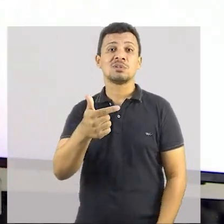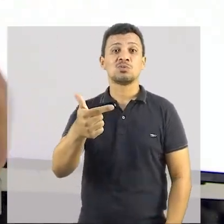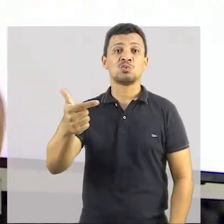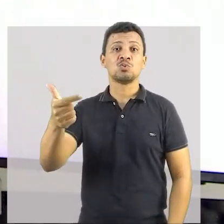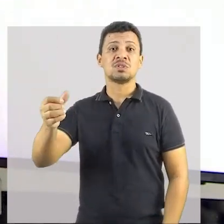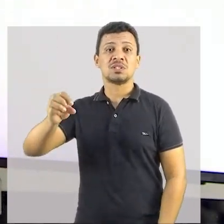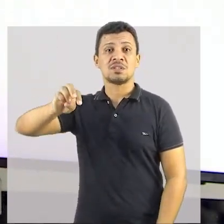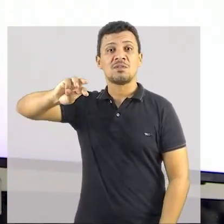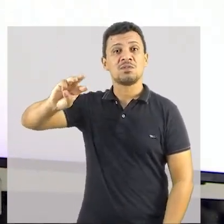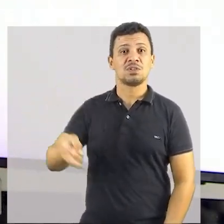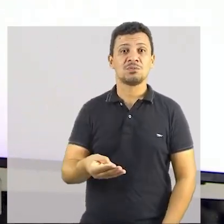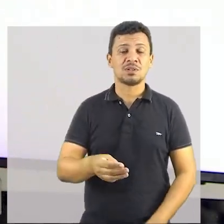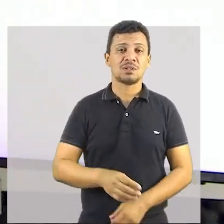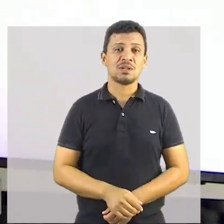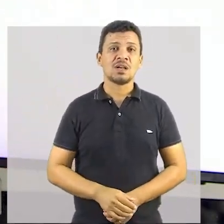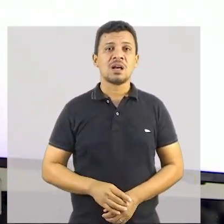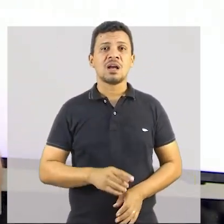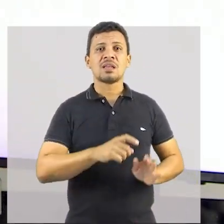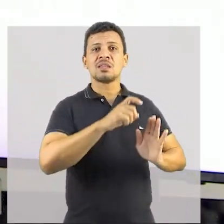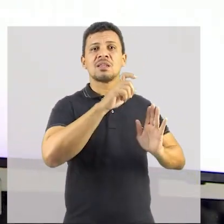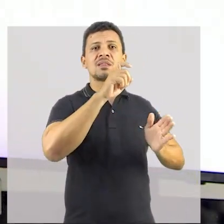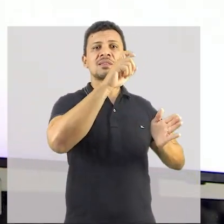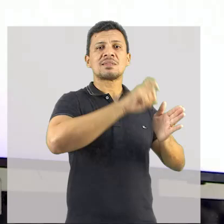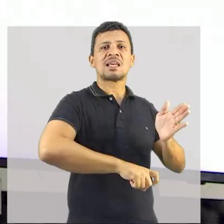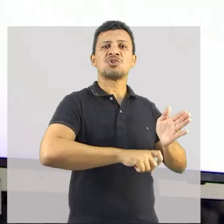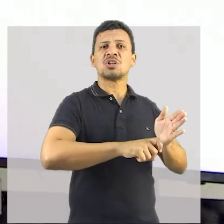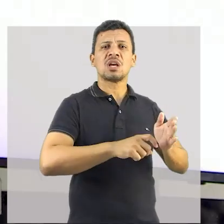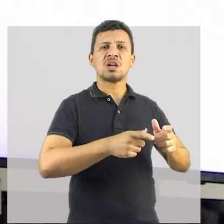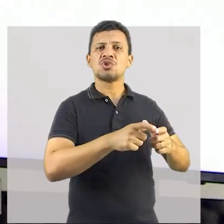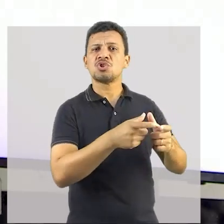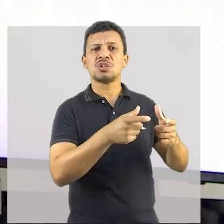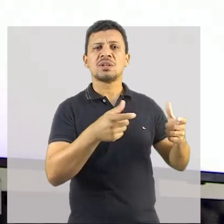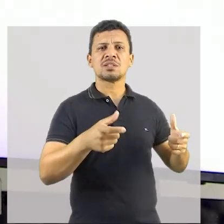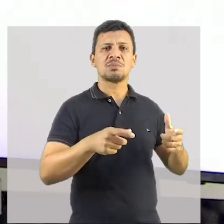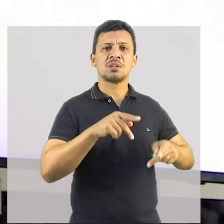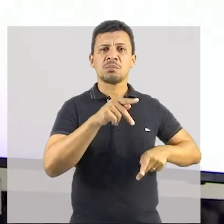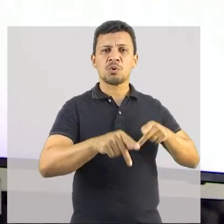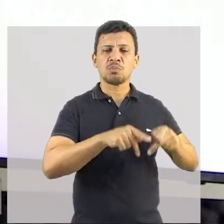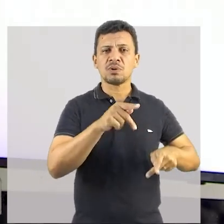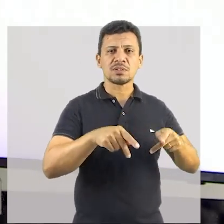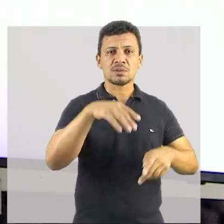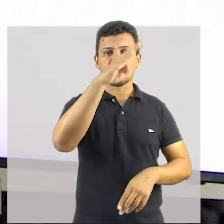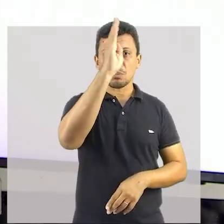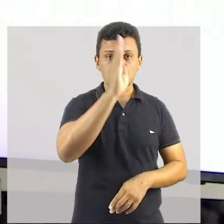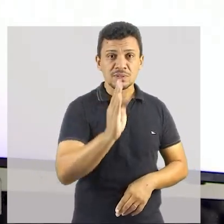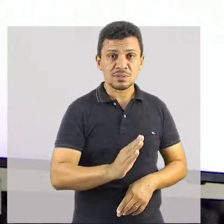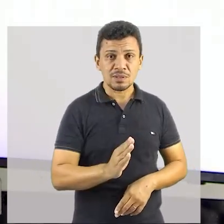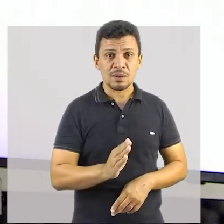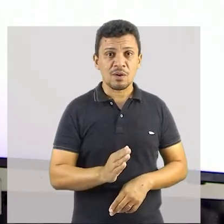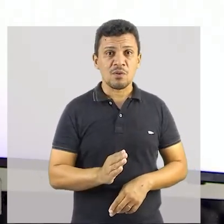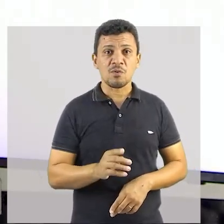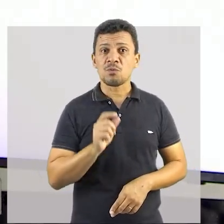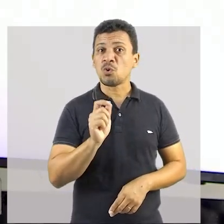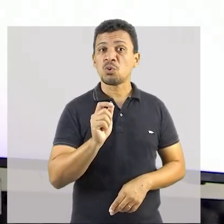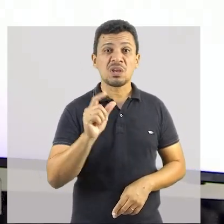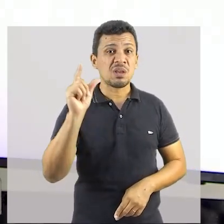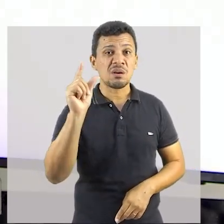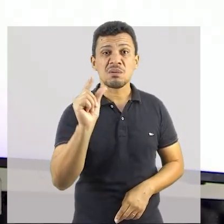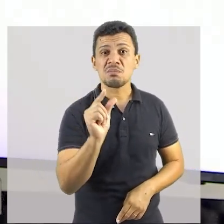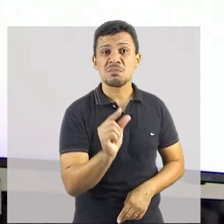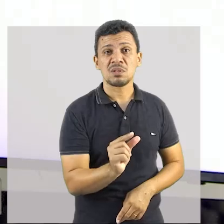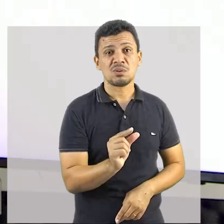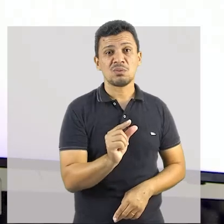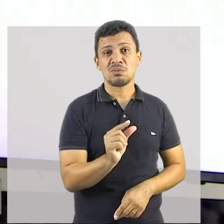crescimento, pasmem, olha só, vou falar baixinho. A taxa de crescimento da população do Brasil foi a menor, olha